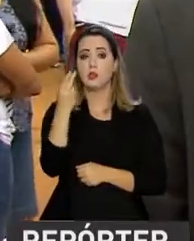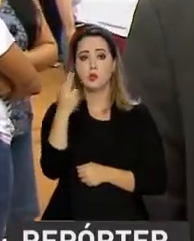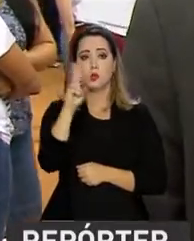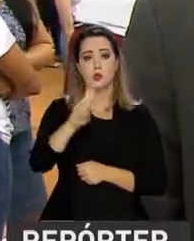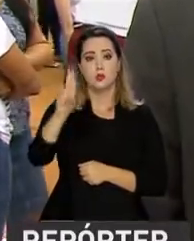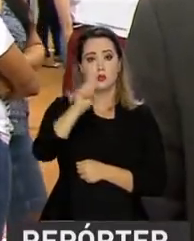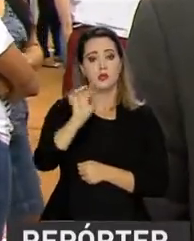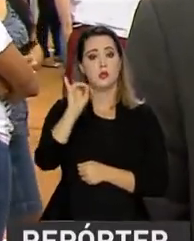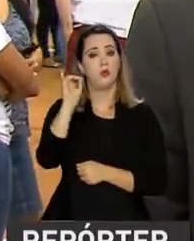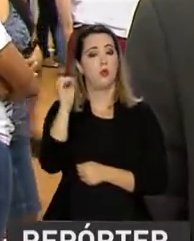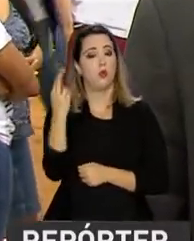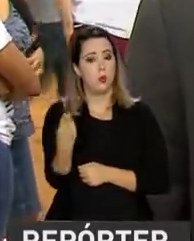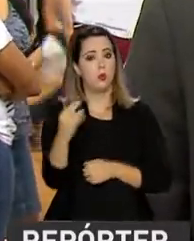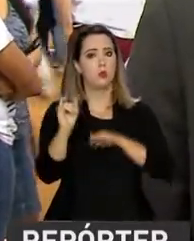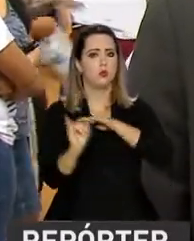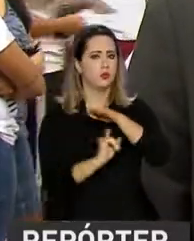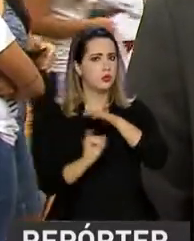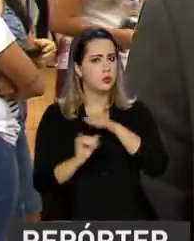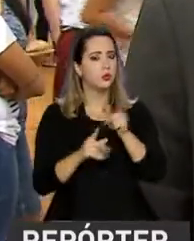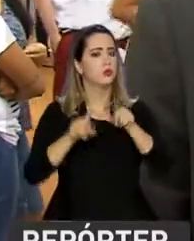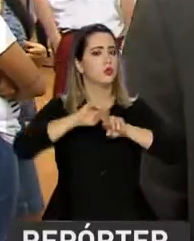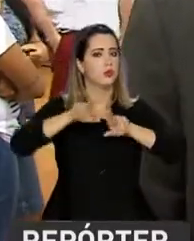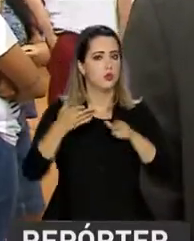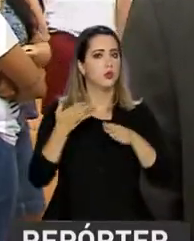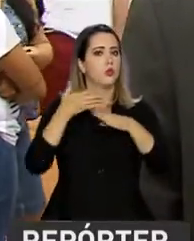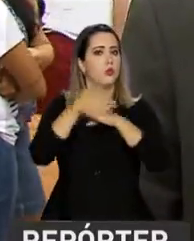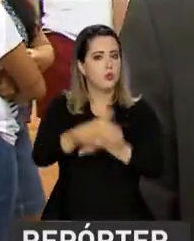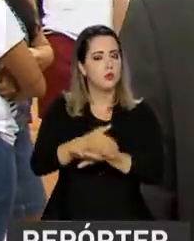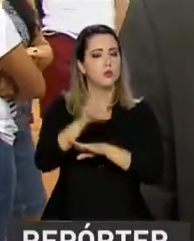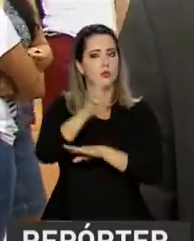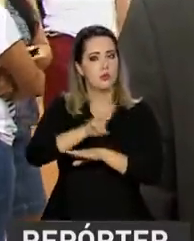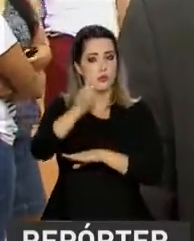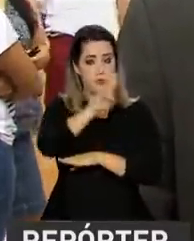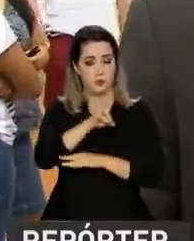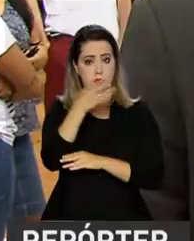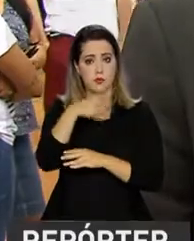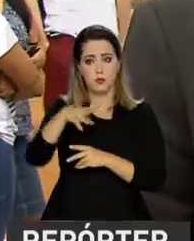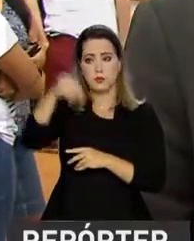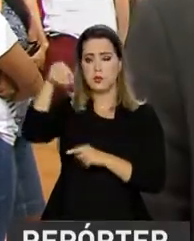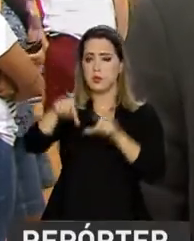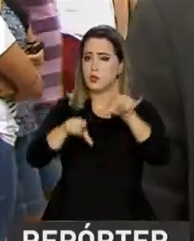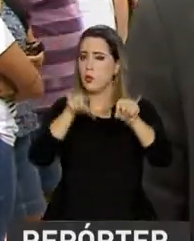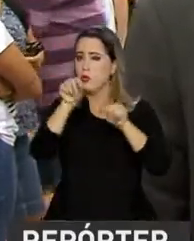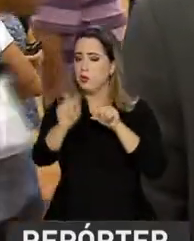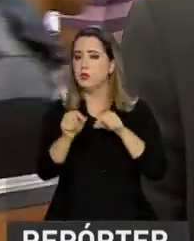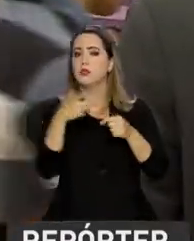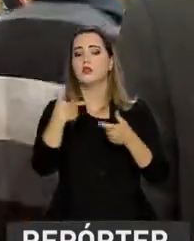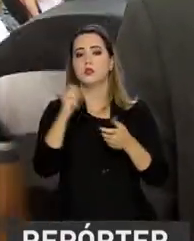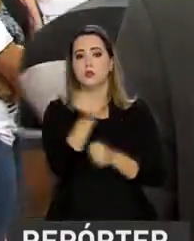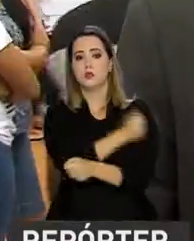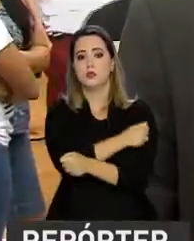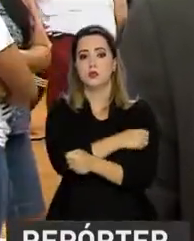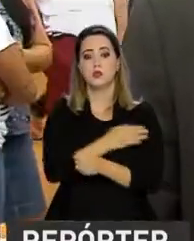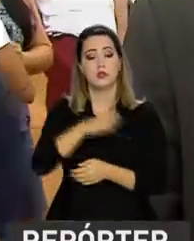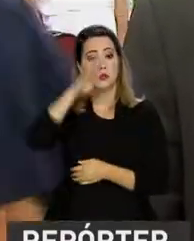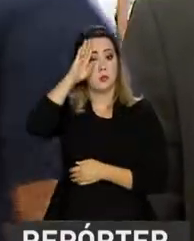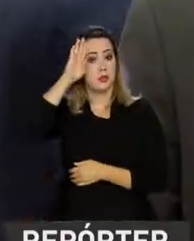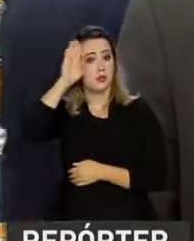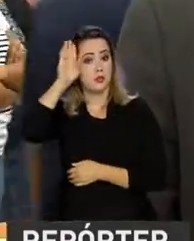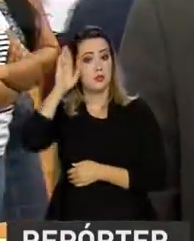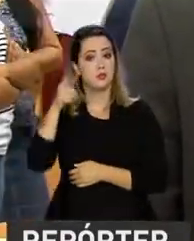60 aos publicitários utiliza o enem como uma forma de seleção dos estudantes para o ensino superior além de